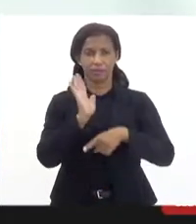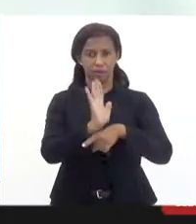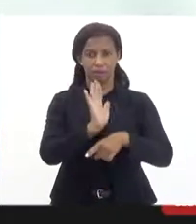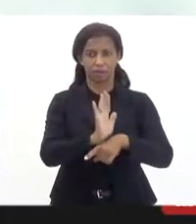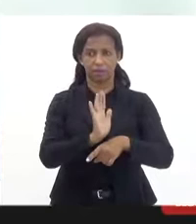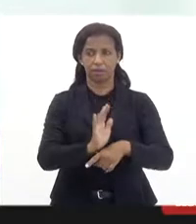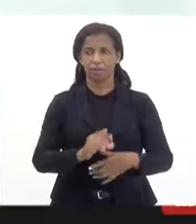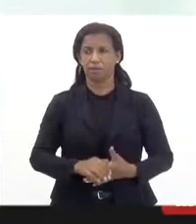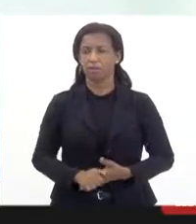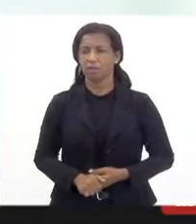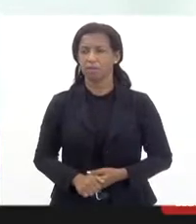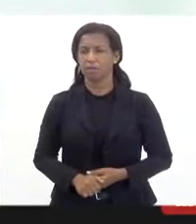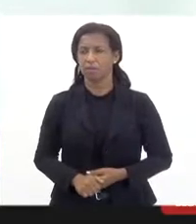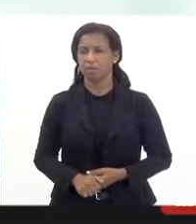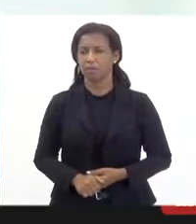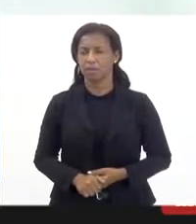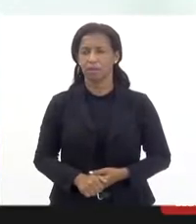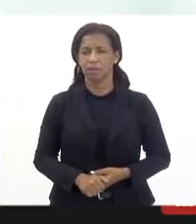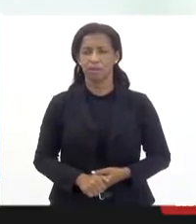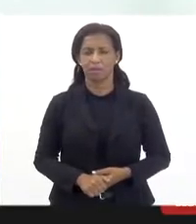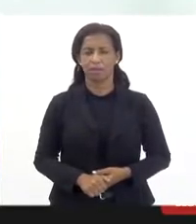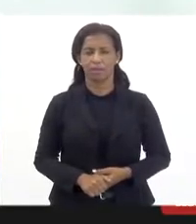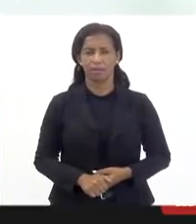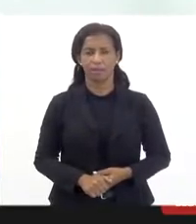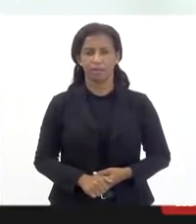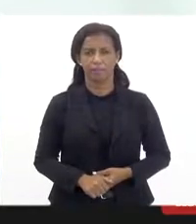Nós estamos apurando.